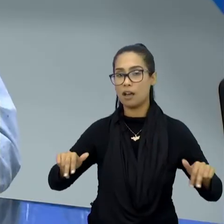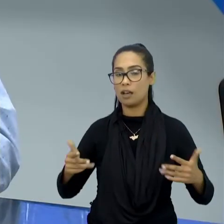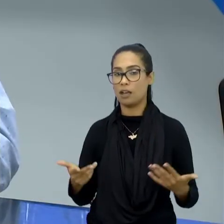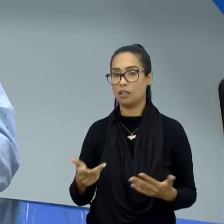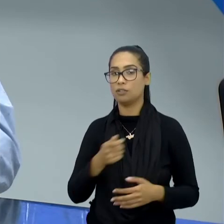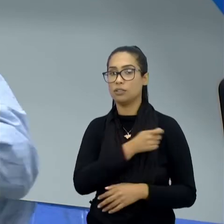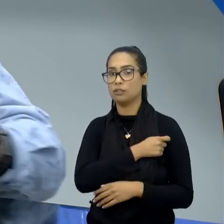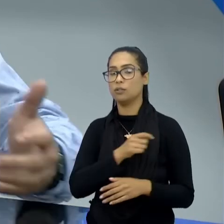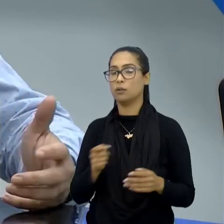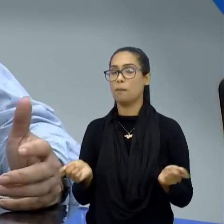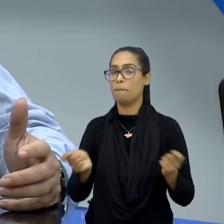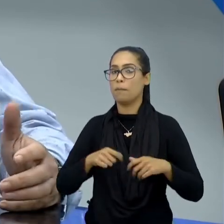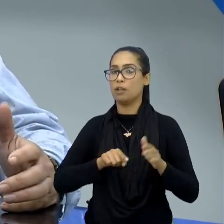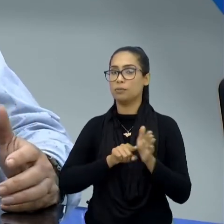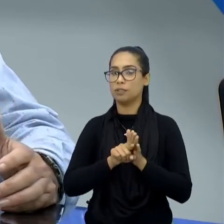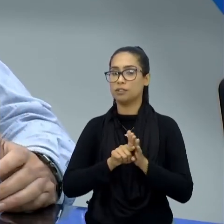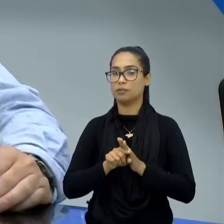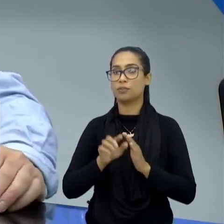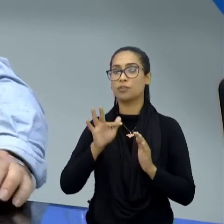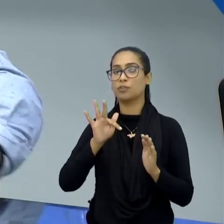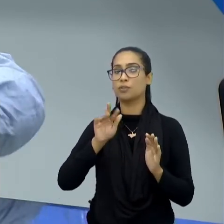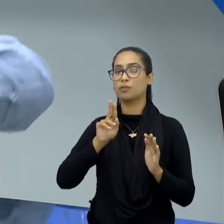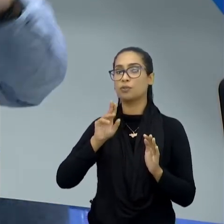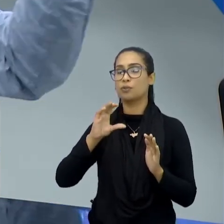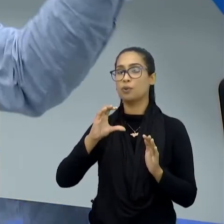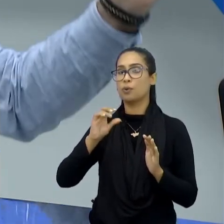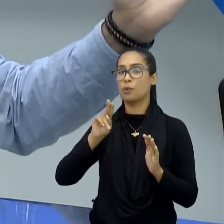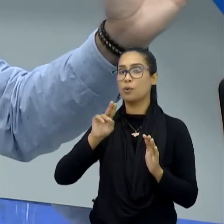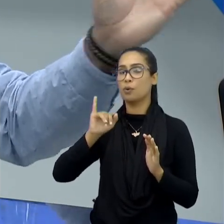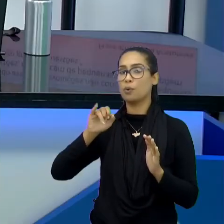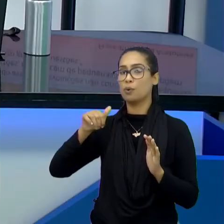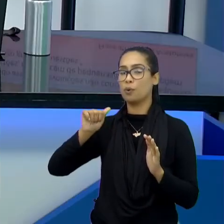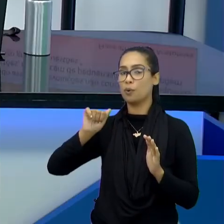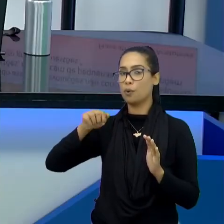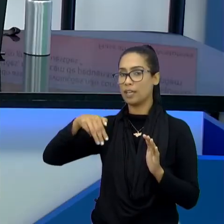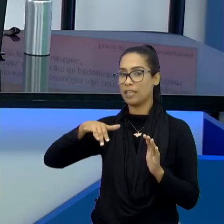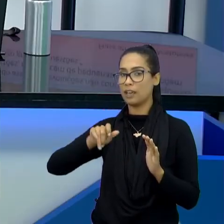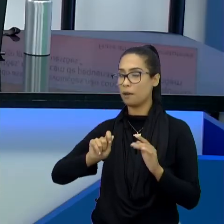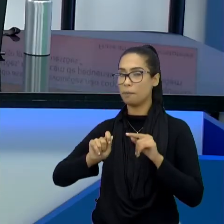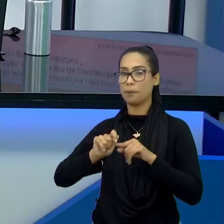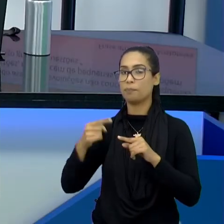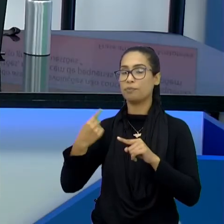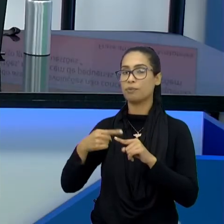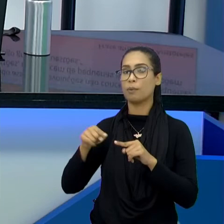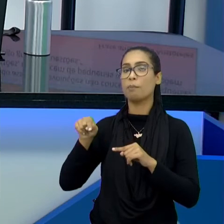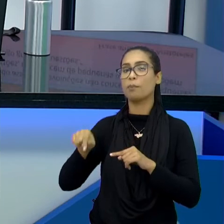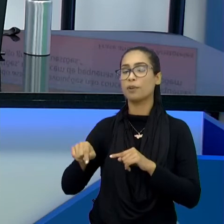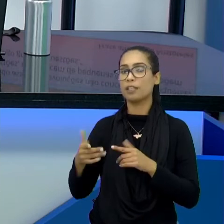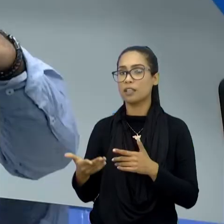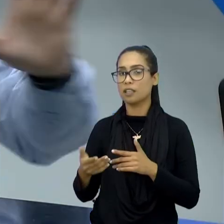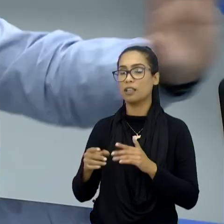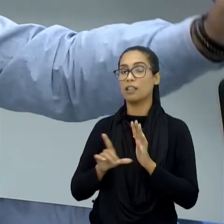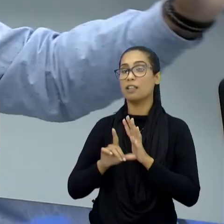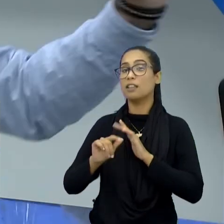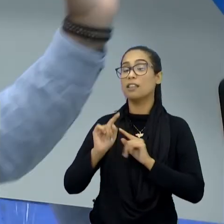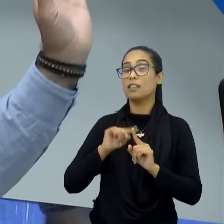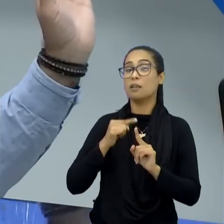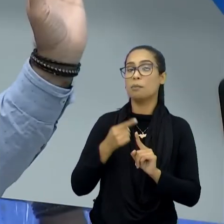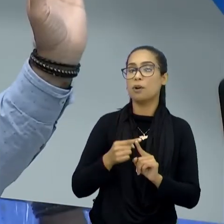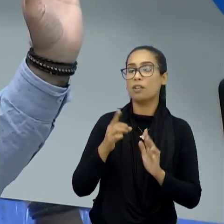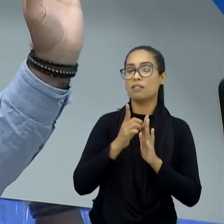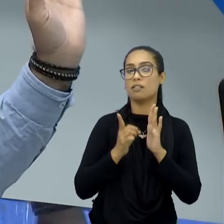investigação científica, do Fukuyama, que ele dizia que era o fim da história. Porque ele acreditava que depois da década de 90 não iam ter mais